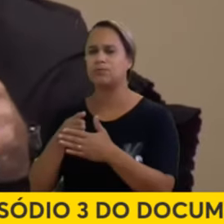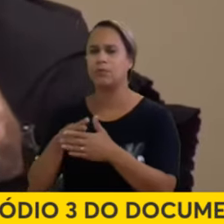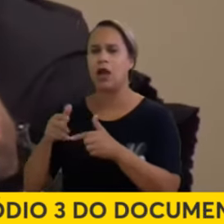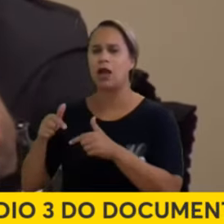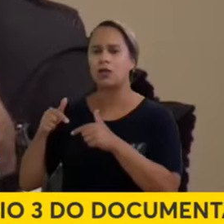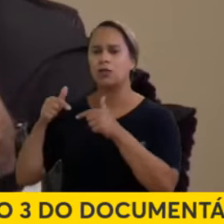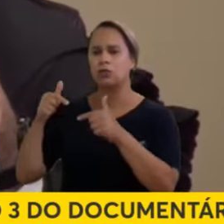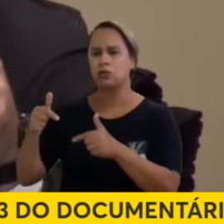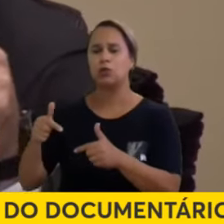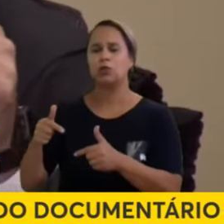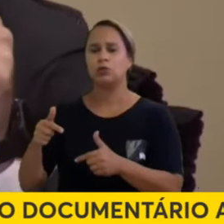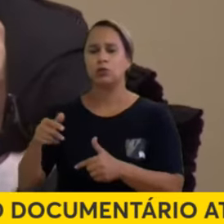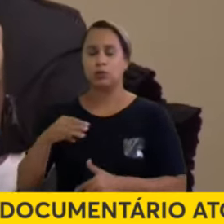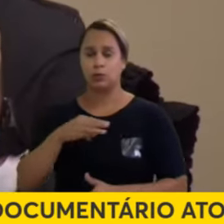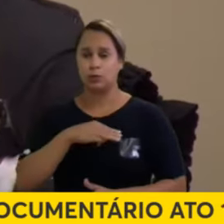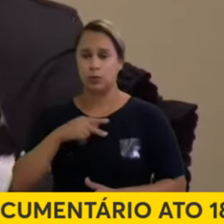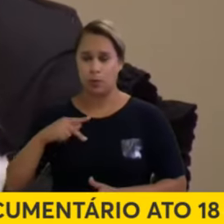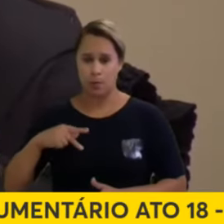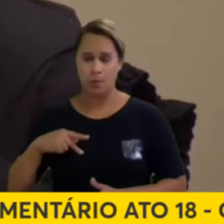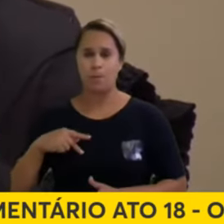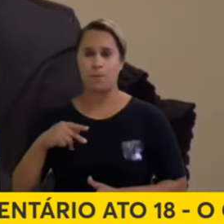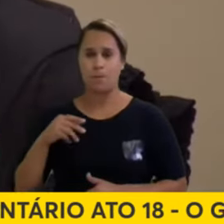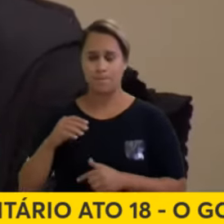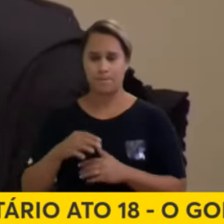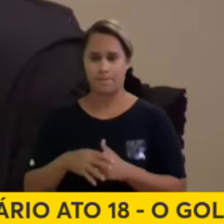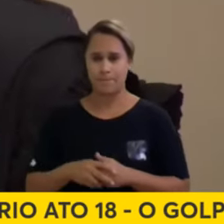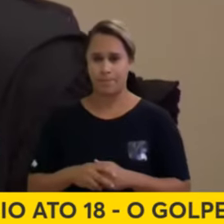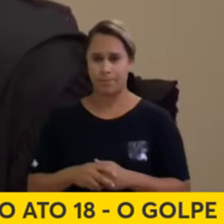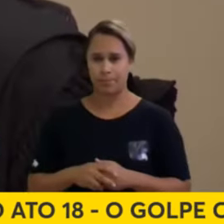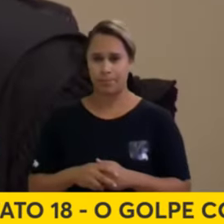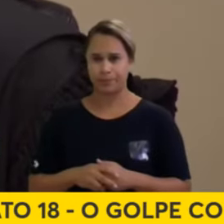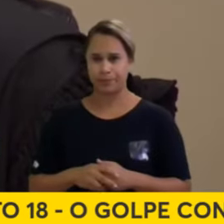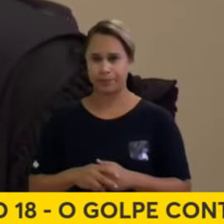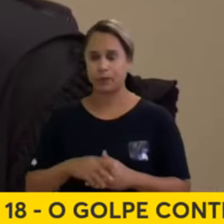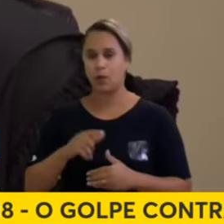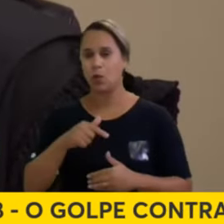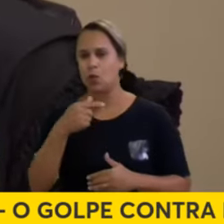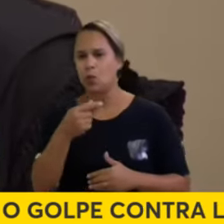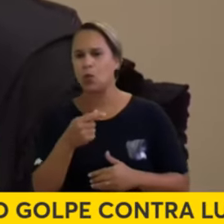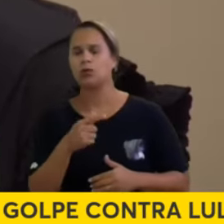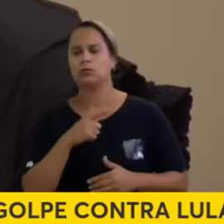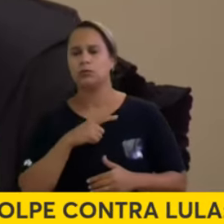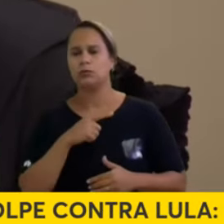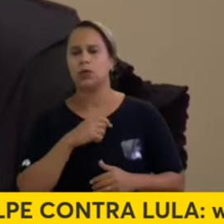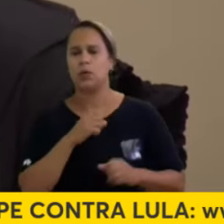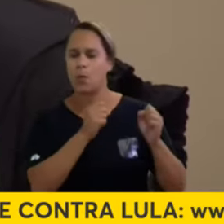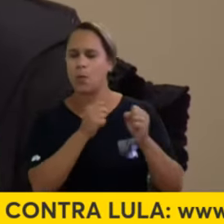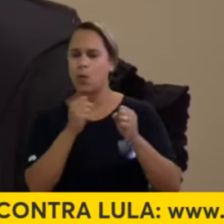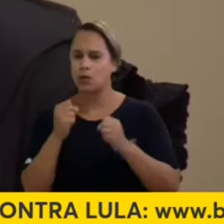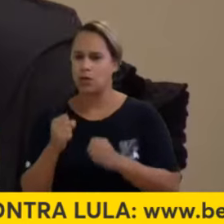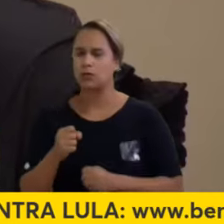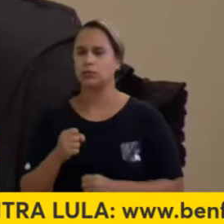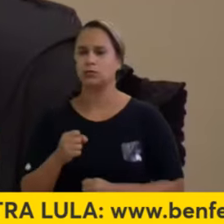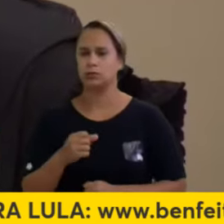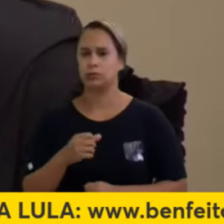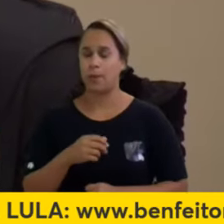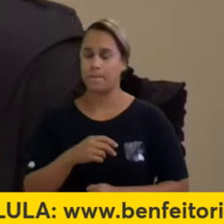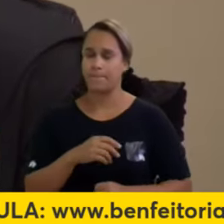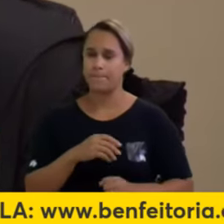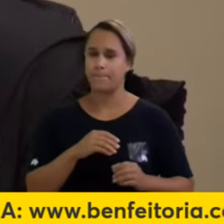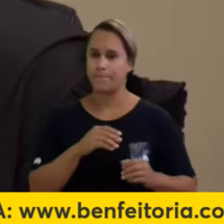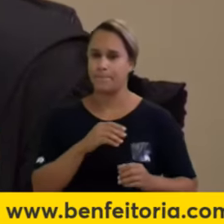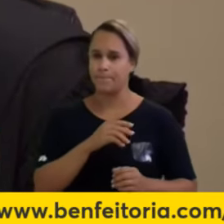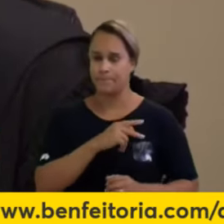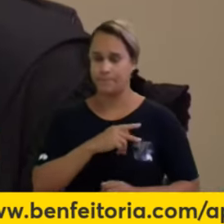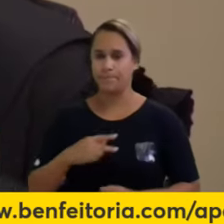limites aos direitos fundamentais entre outras restrições que se impõem aos poderes públicos destaca-se de um lado a necessidade de